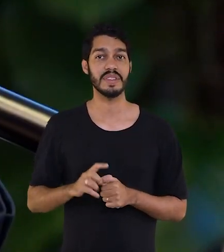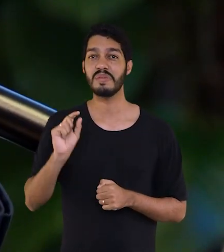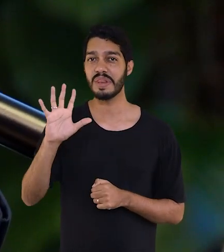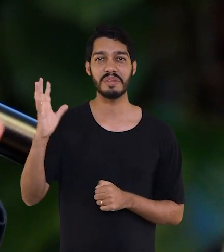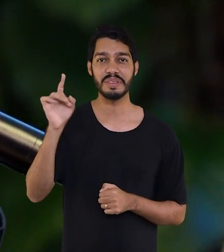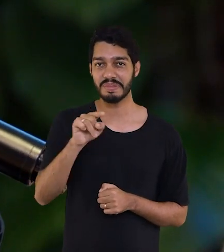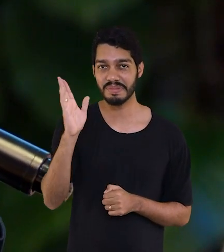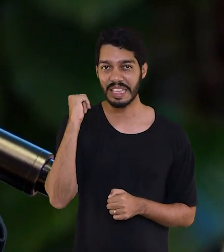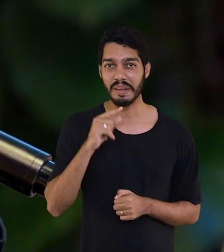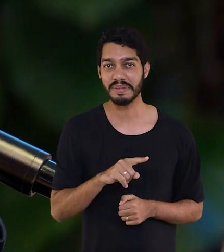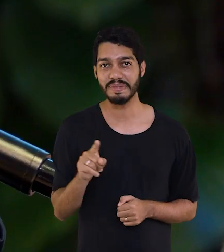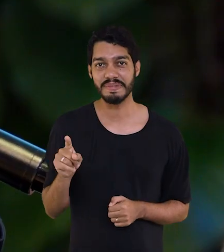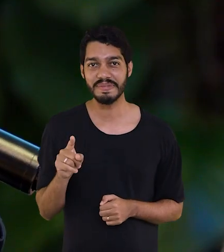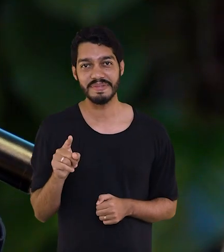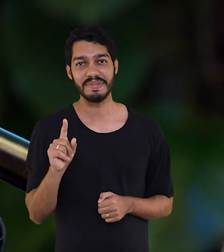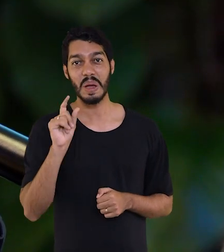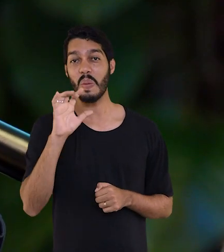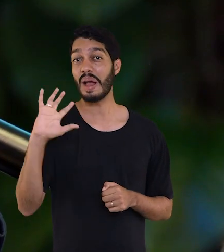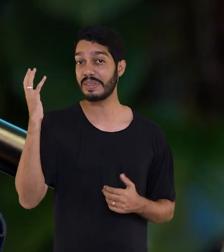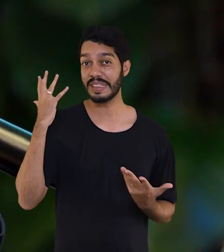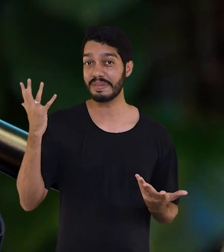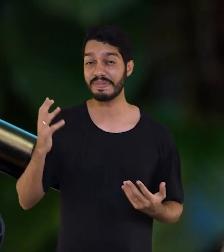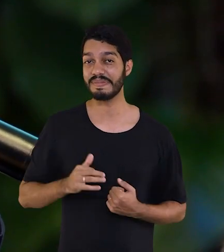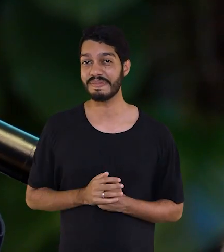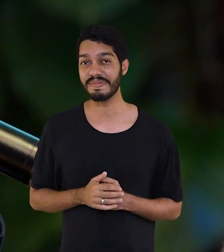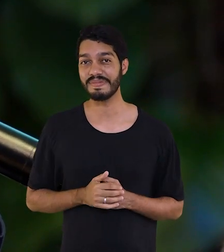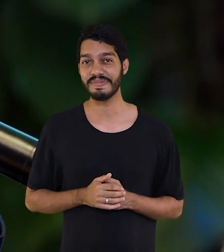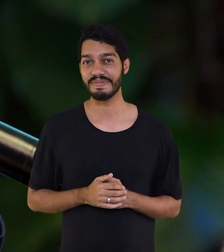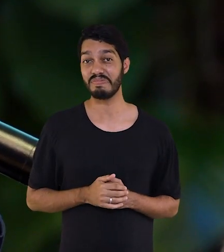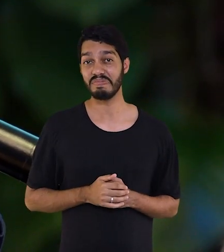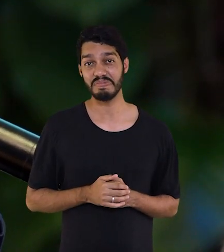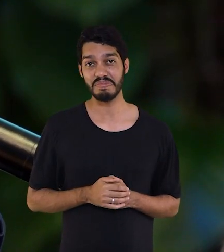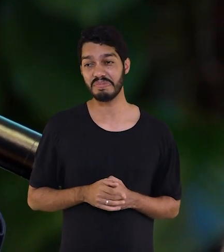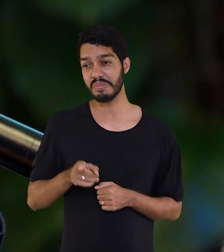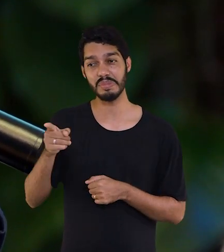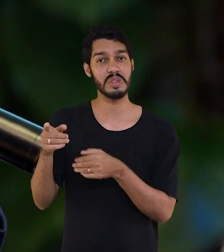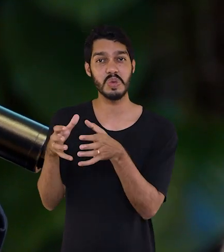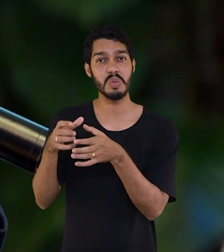estamos hoje, sobre aquele assunto. O que aconteceu? Alguém tem alguma ideia?